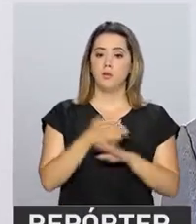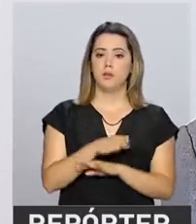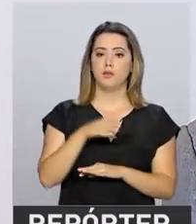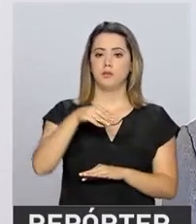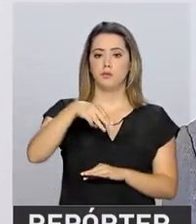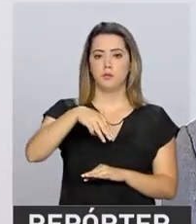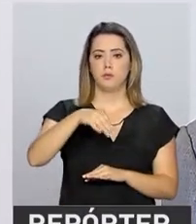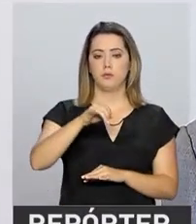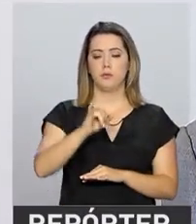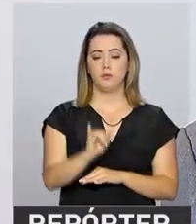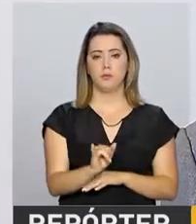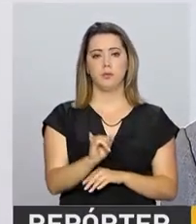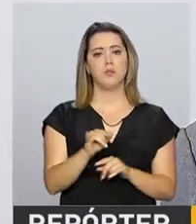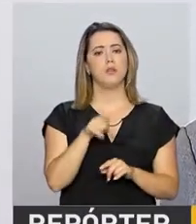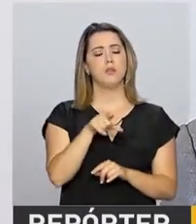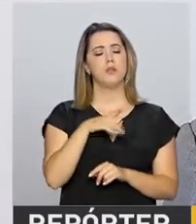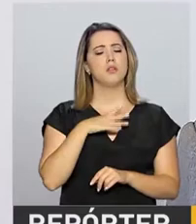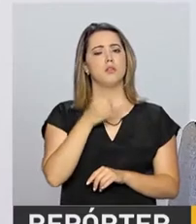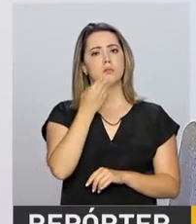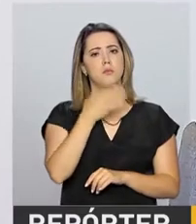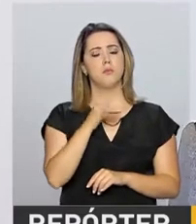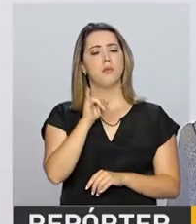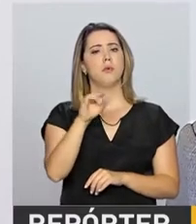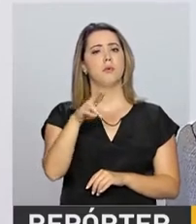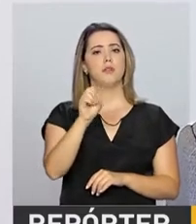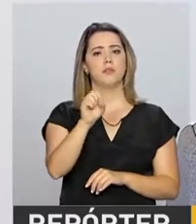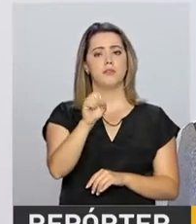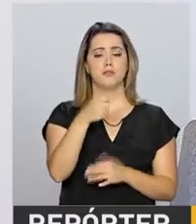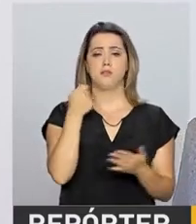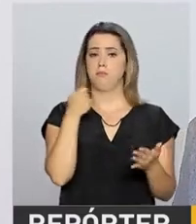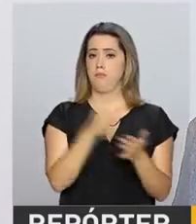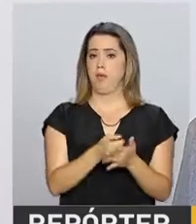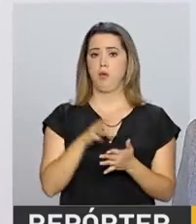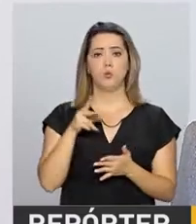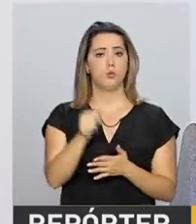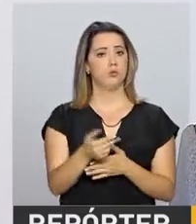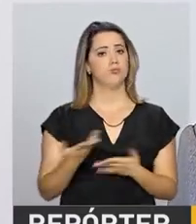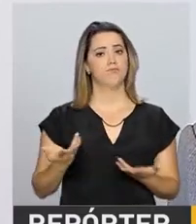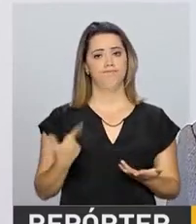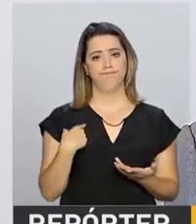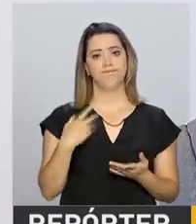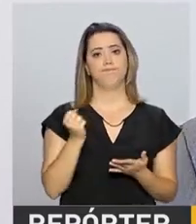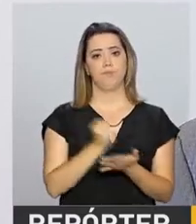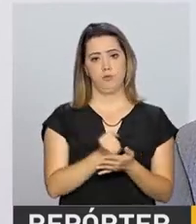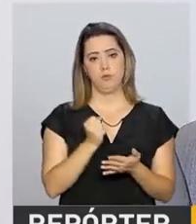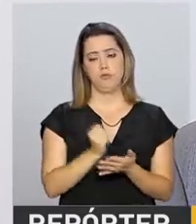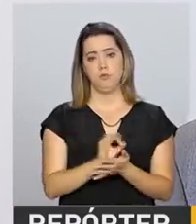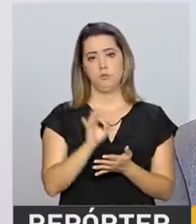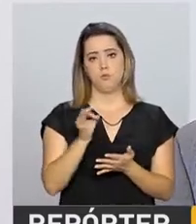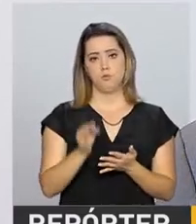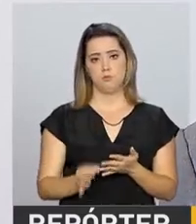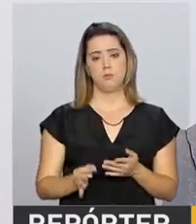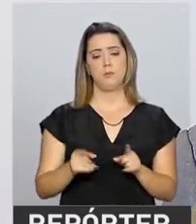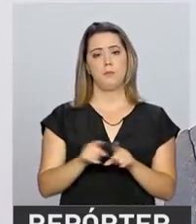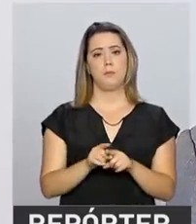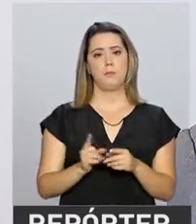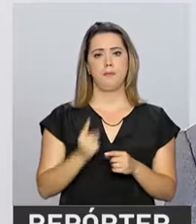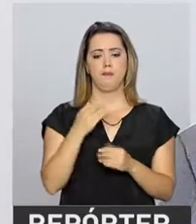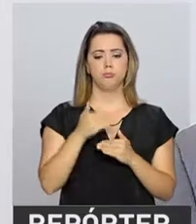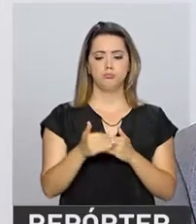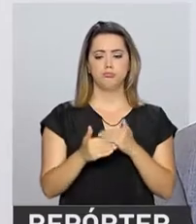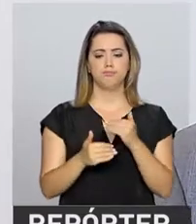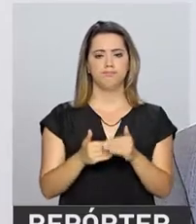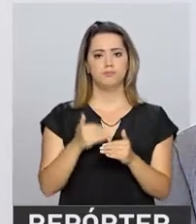passa a deus benefícios da previdência social além da formalização um passe para crescer